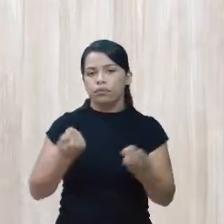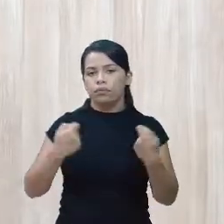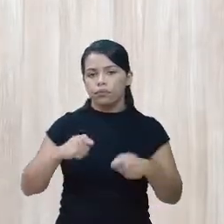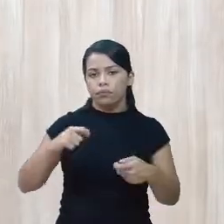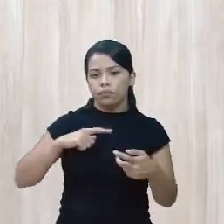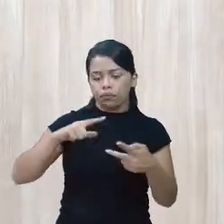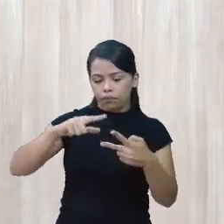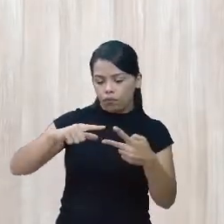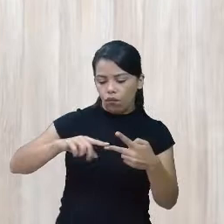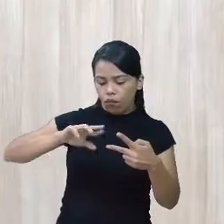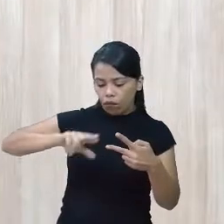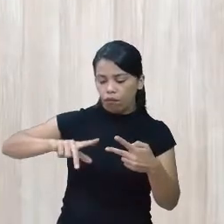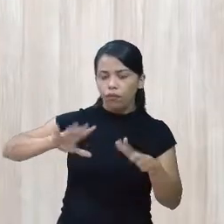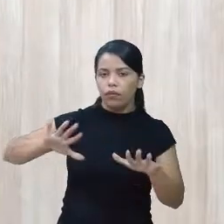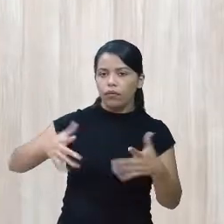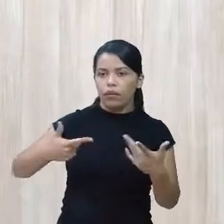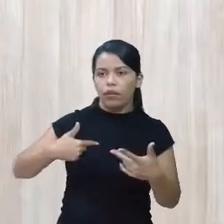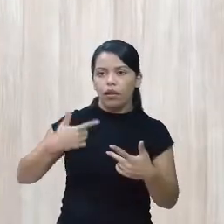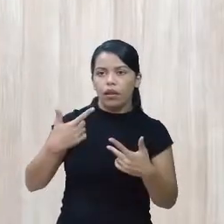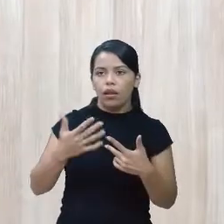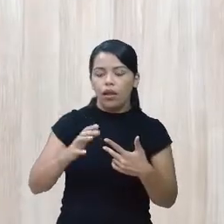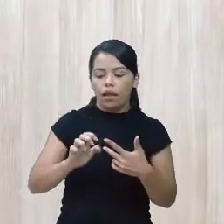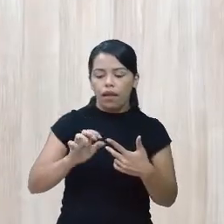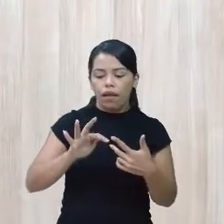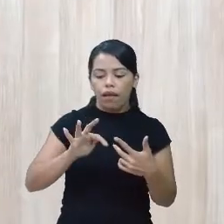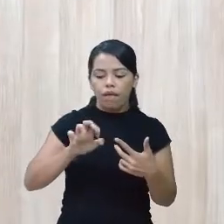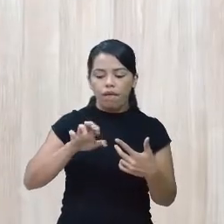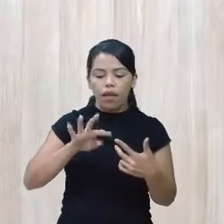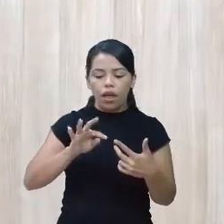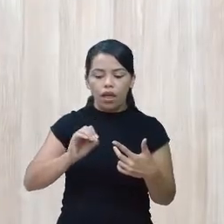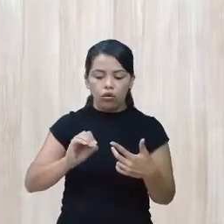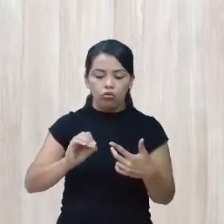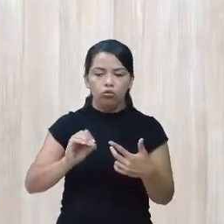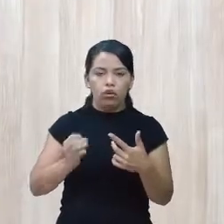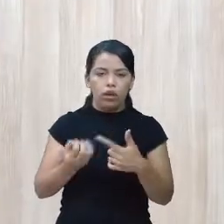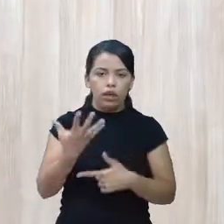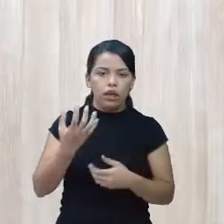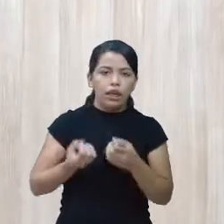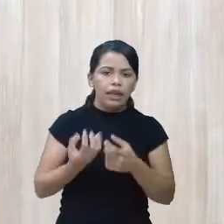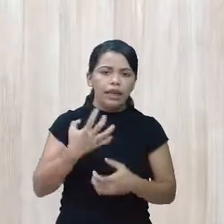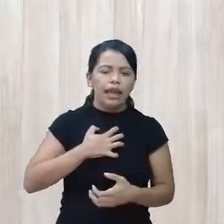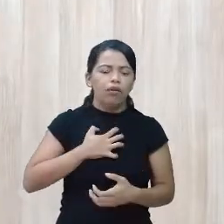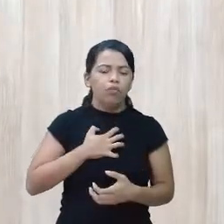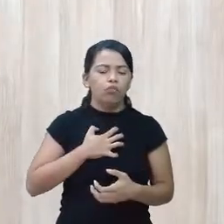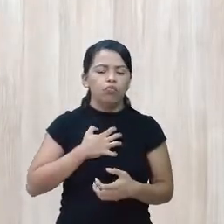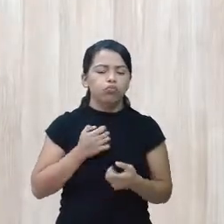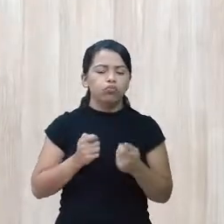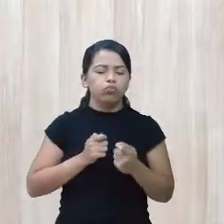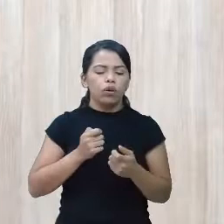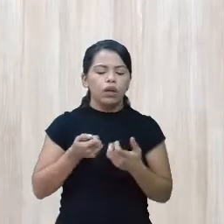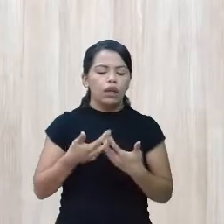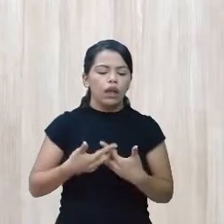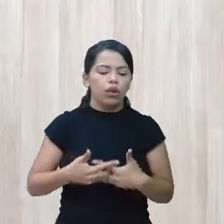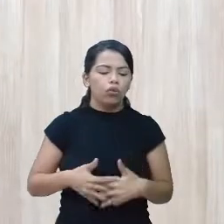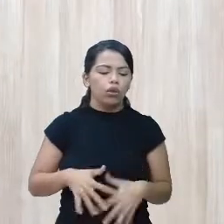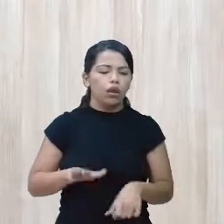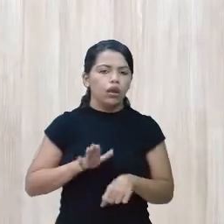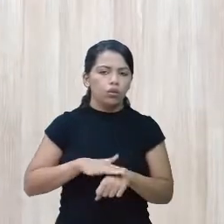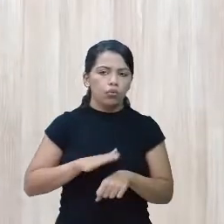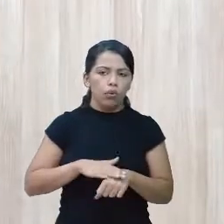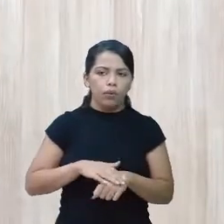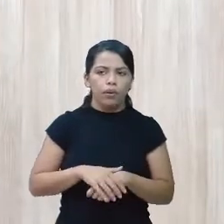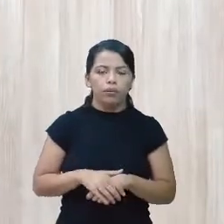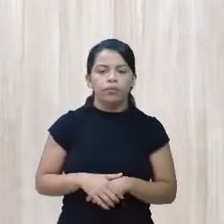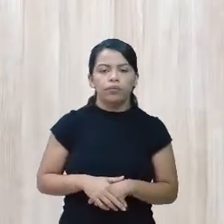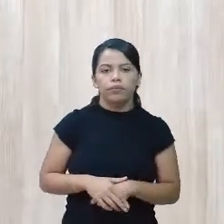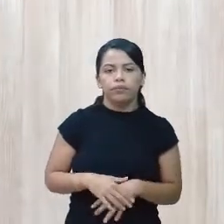O efeito sonoro ele tem mais a finalidade de criar uma sensação de naturalidade para uma determinada situação. Vamos